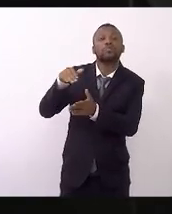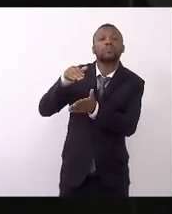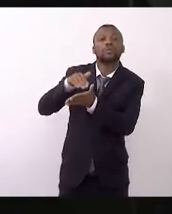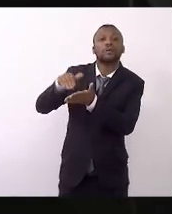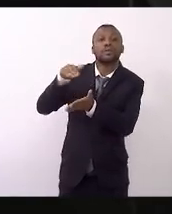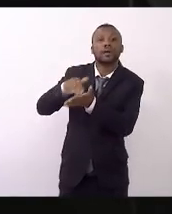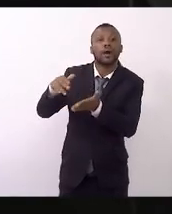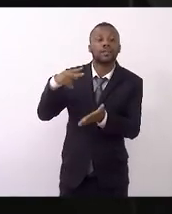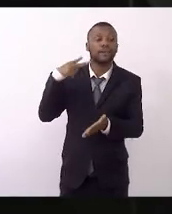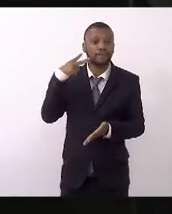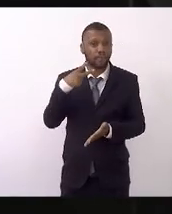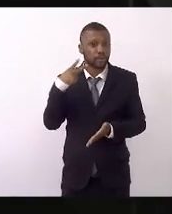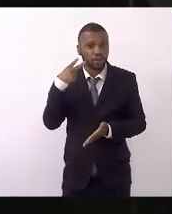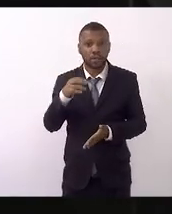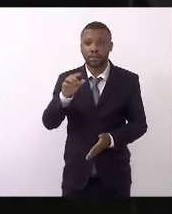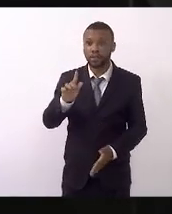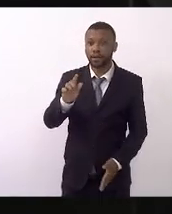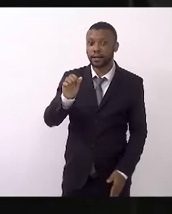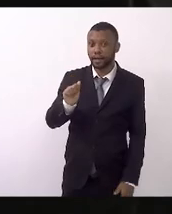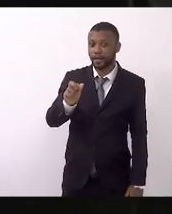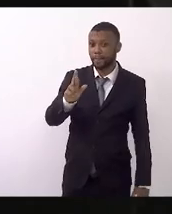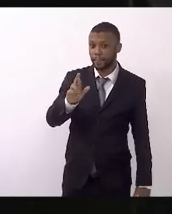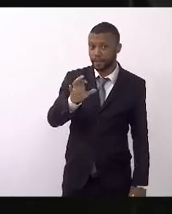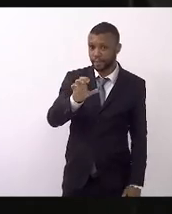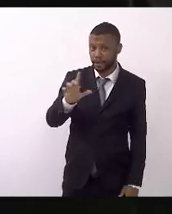vereador Gabriel Monteiro.